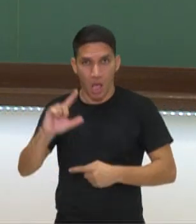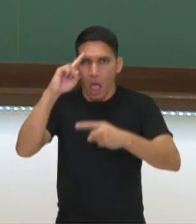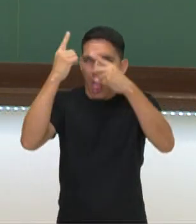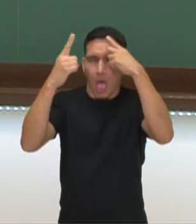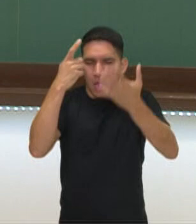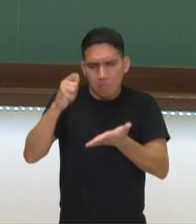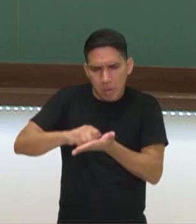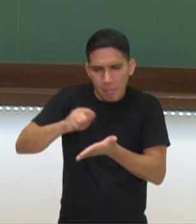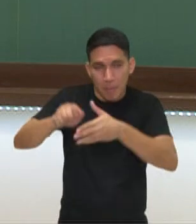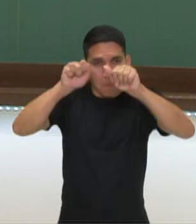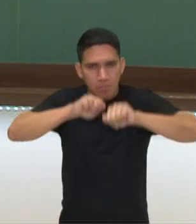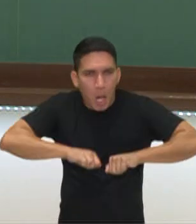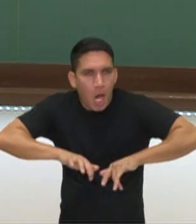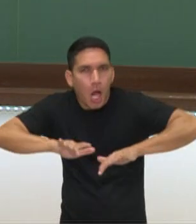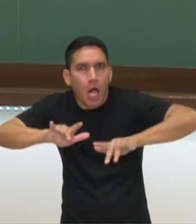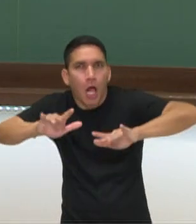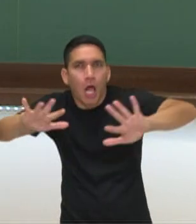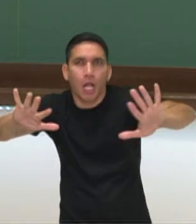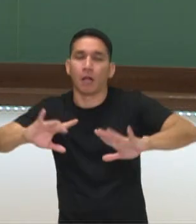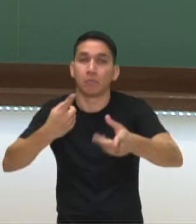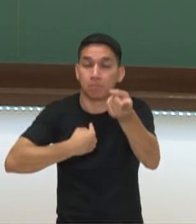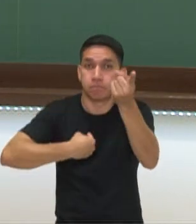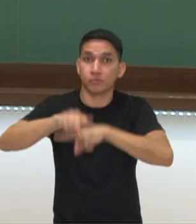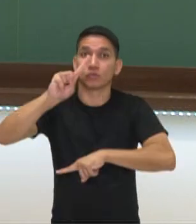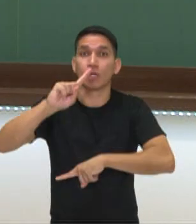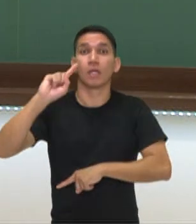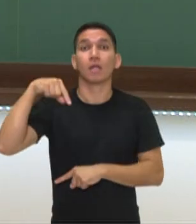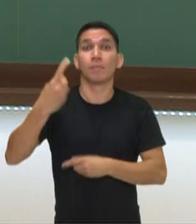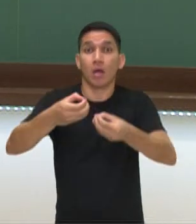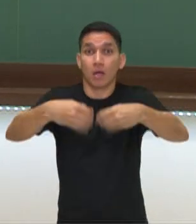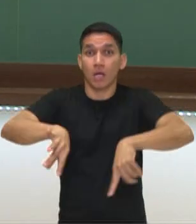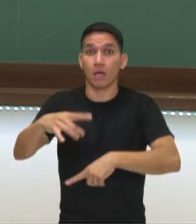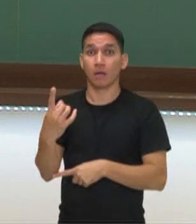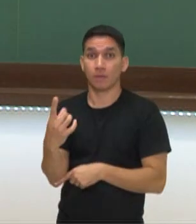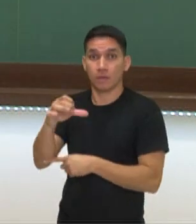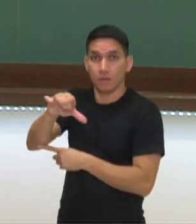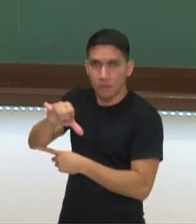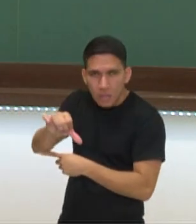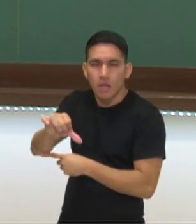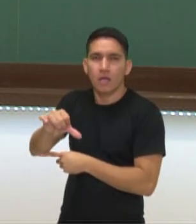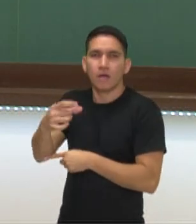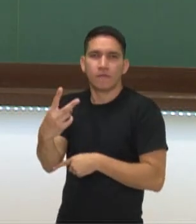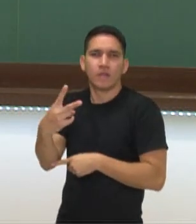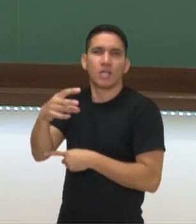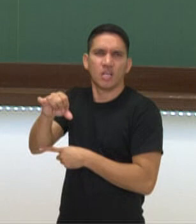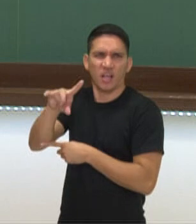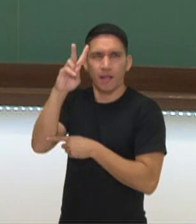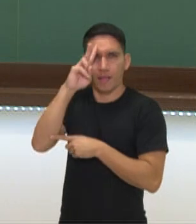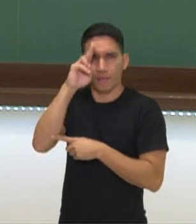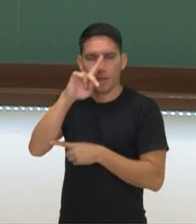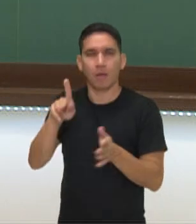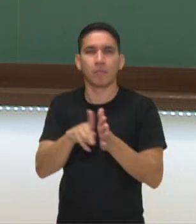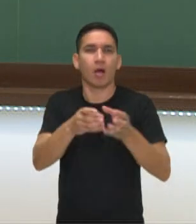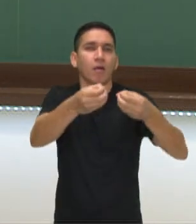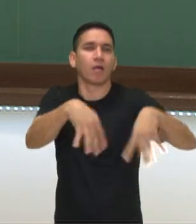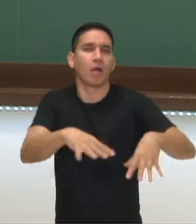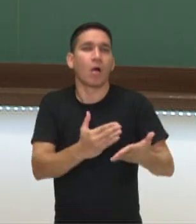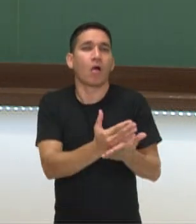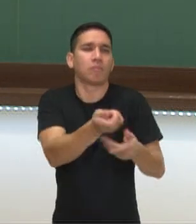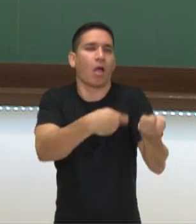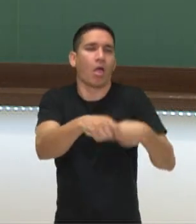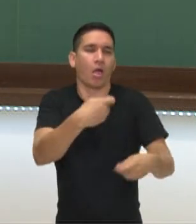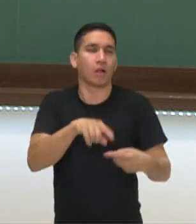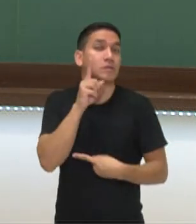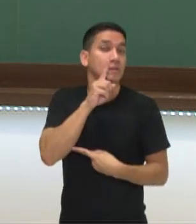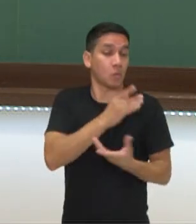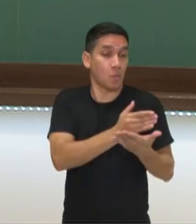ideias ganharam força depois da crise de 1929, aquela crise iniciada nos Estados Unidos, crise econômica, que